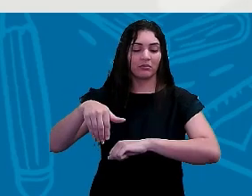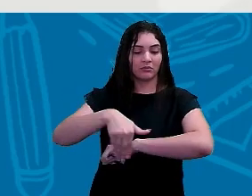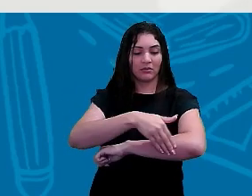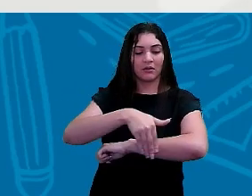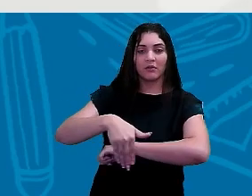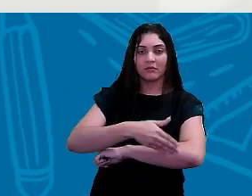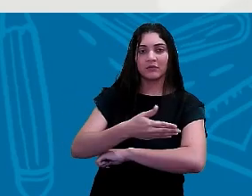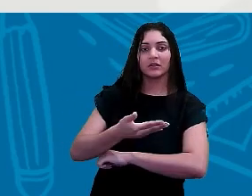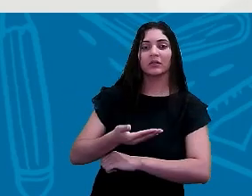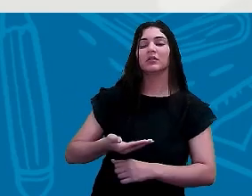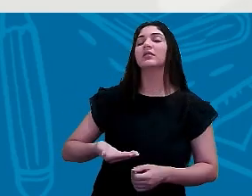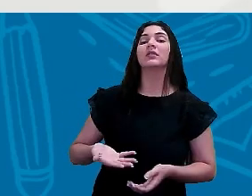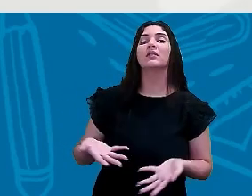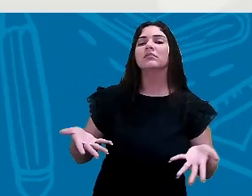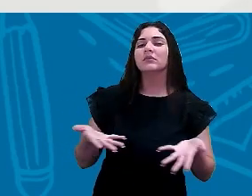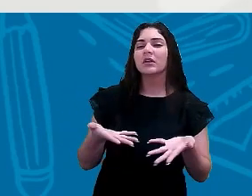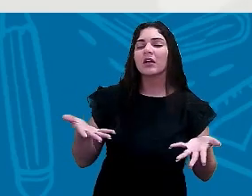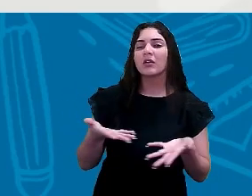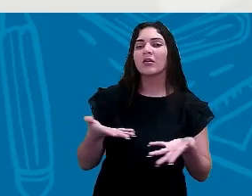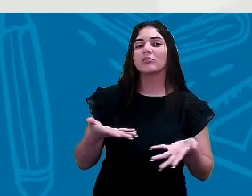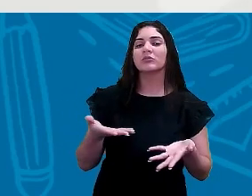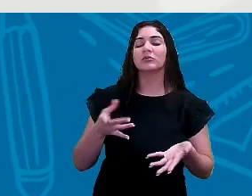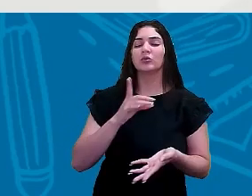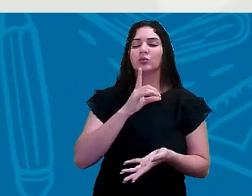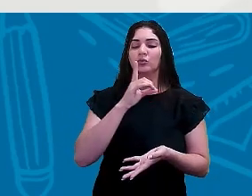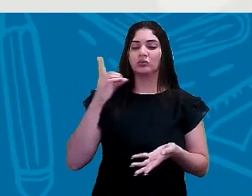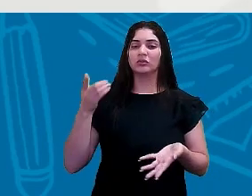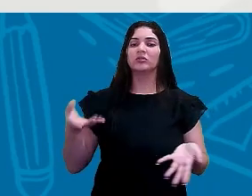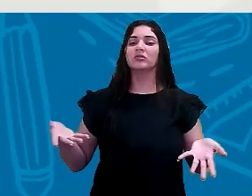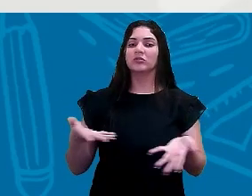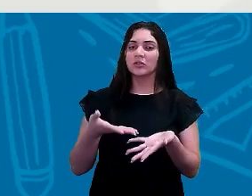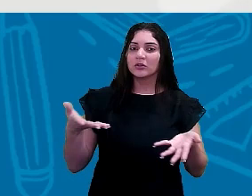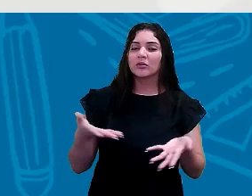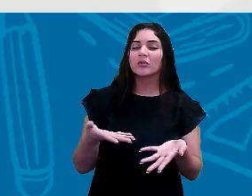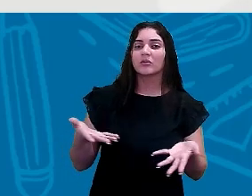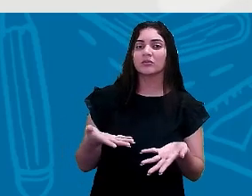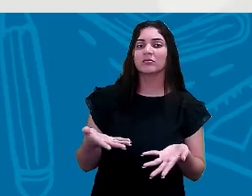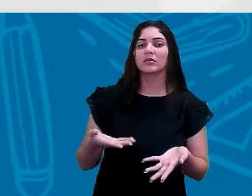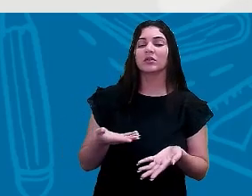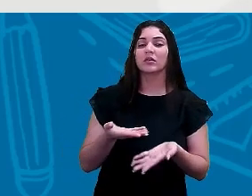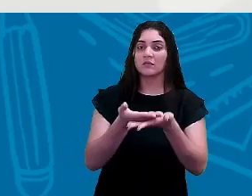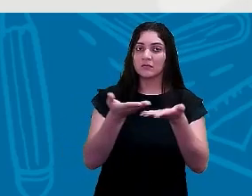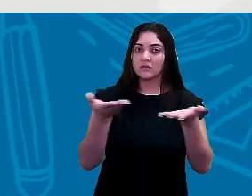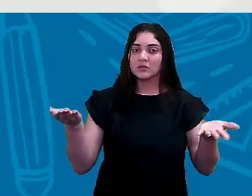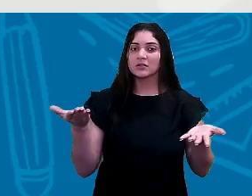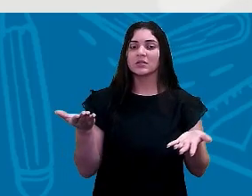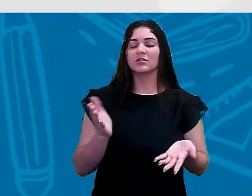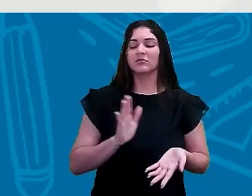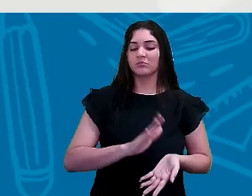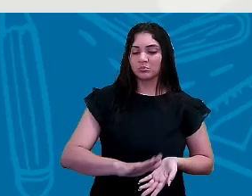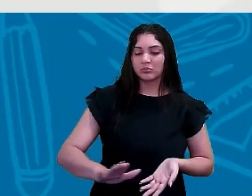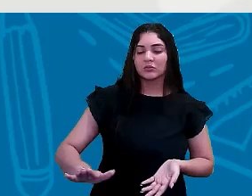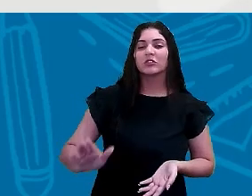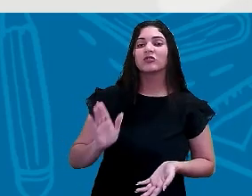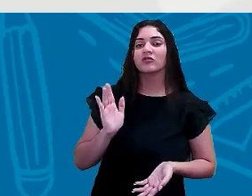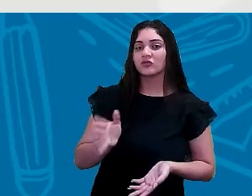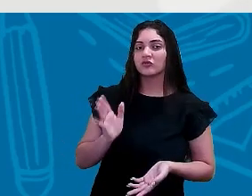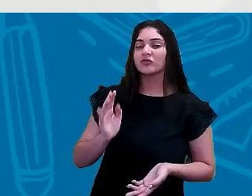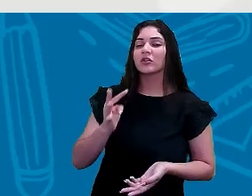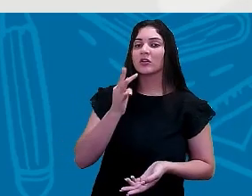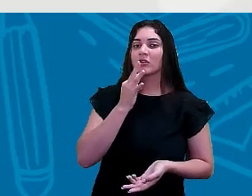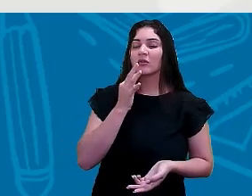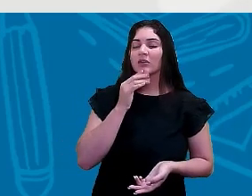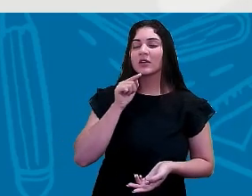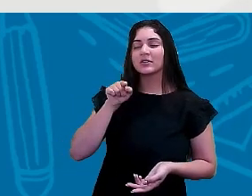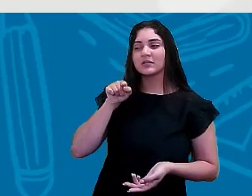Malha recentemente, nos dias atuais, nos dias de hoje, que vocês aqui que são menorzinhos já conhecem